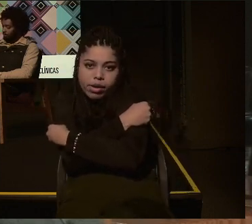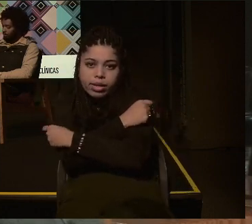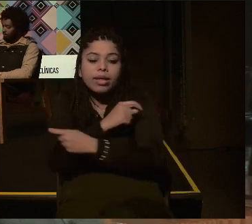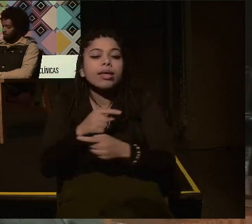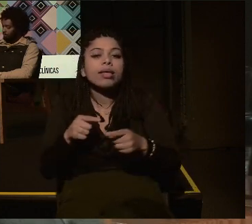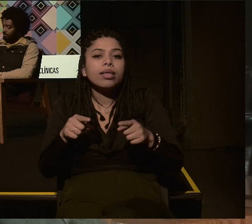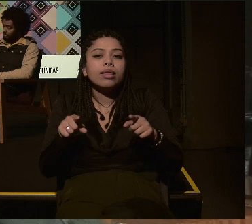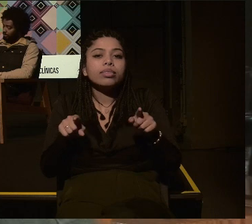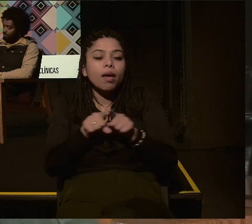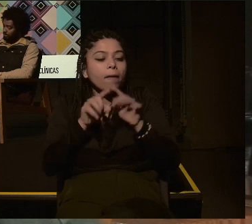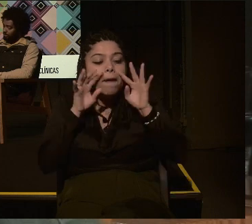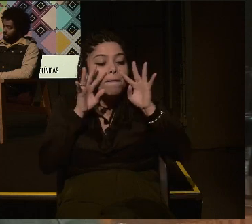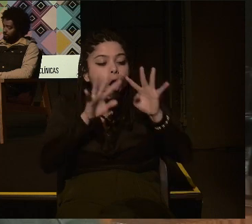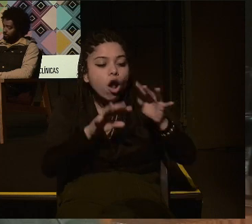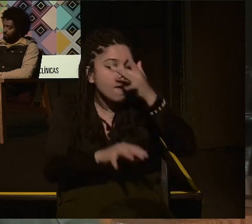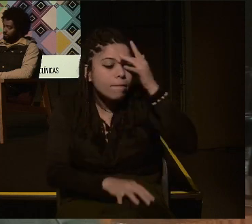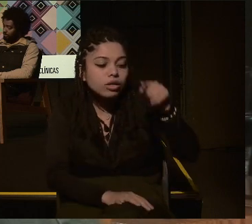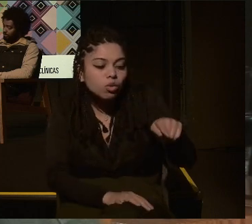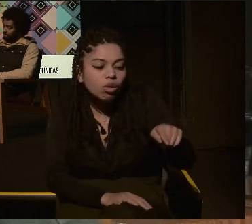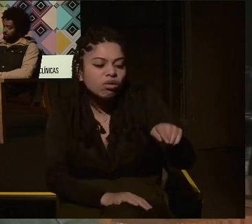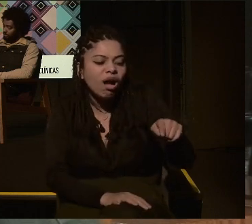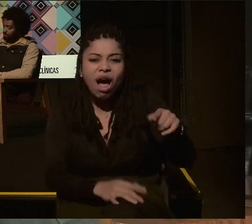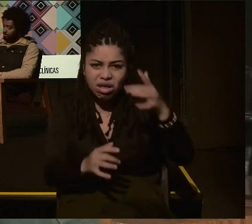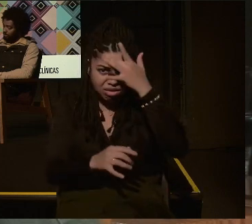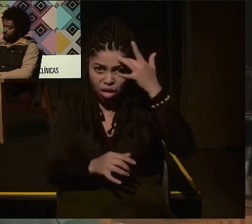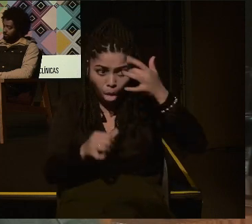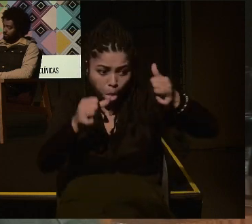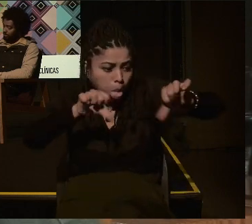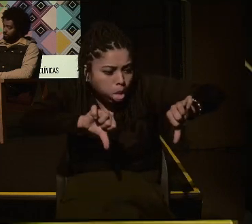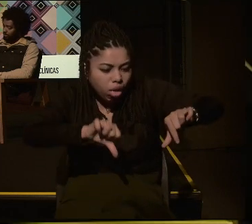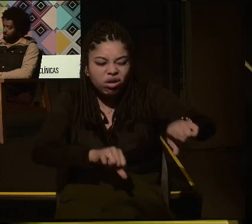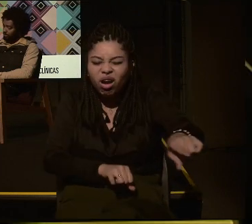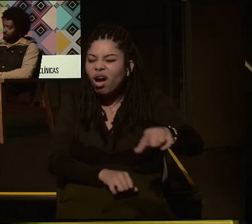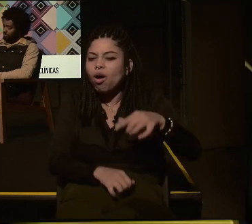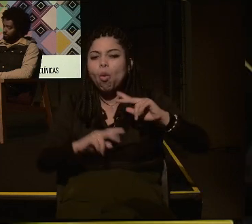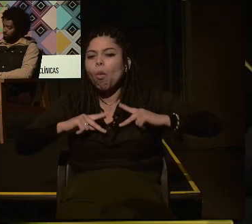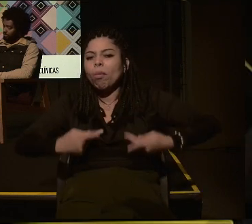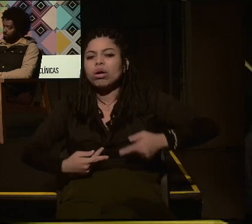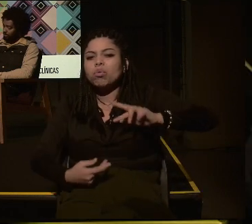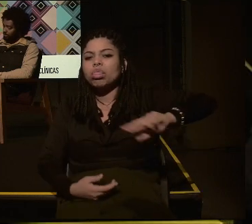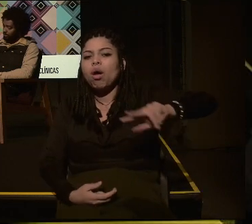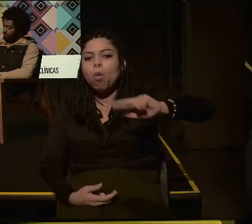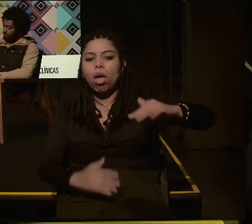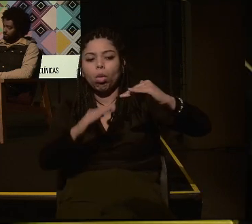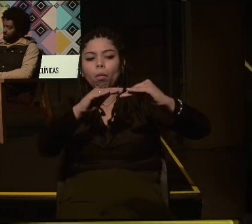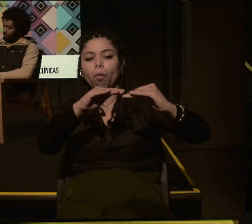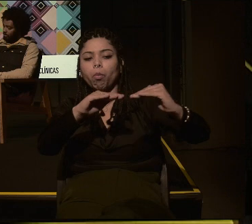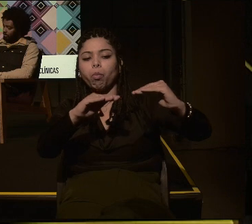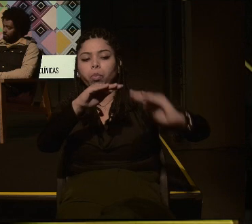na desumanização. Nesse aspecto, o processo